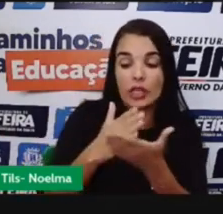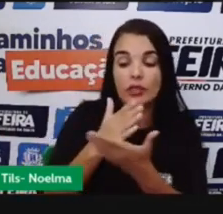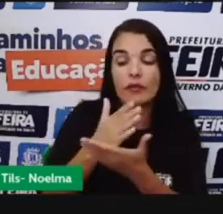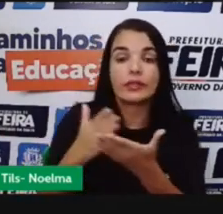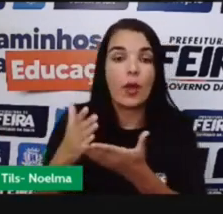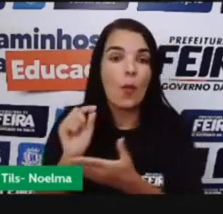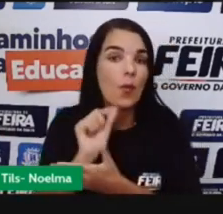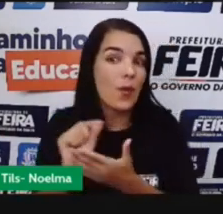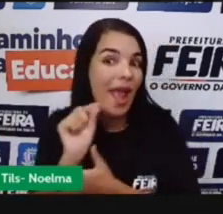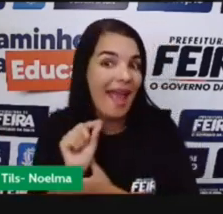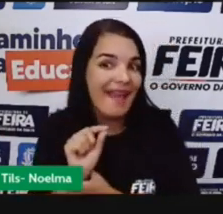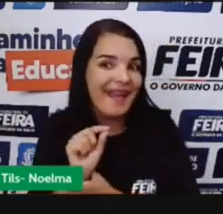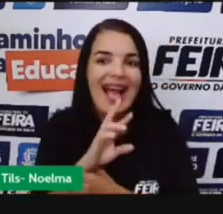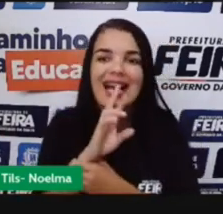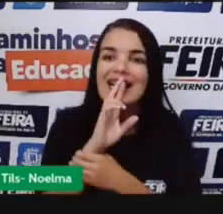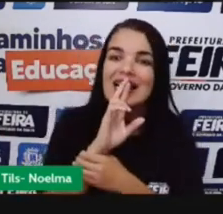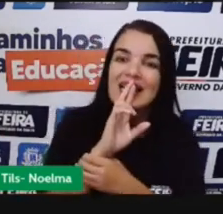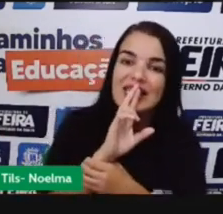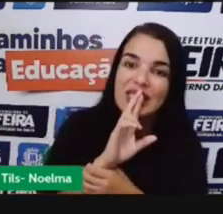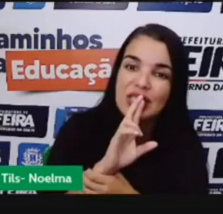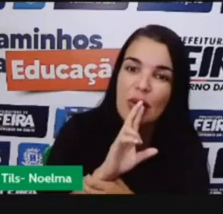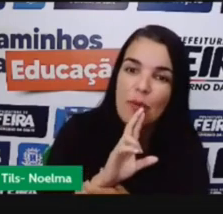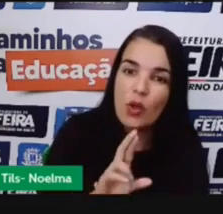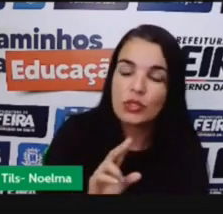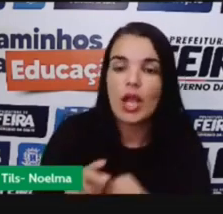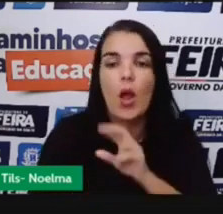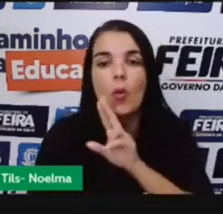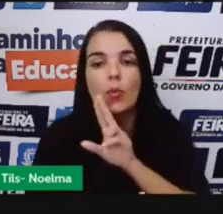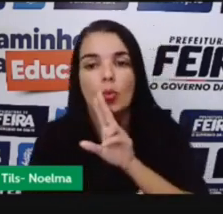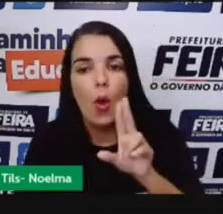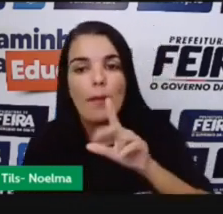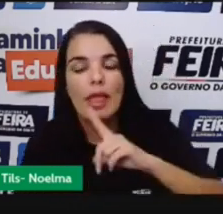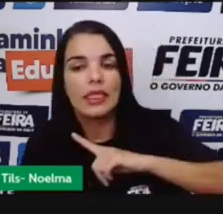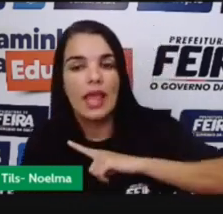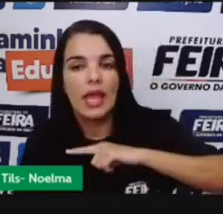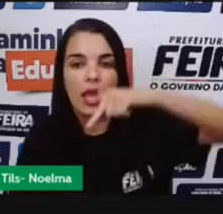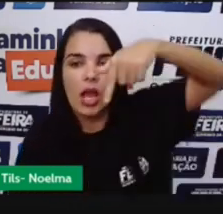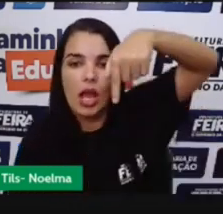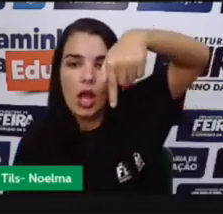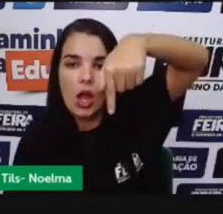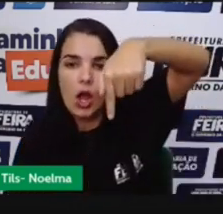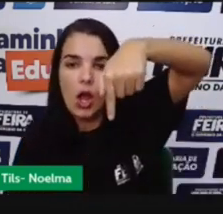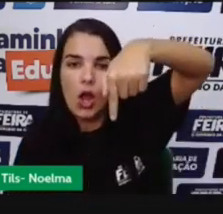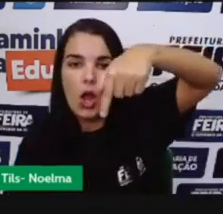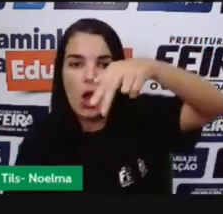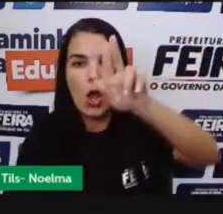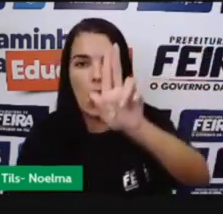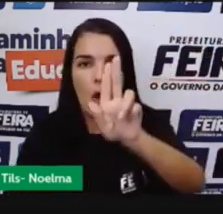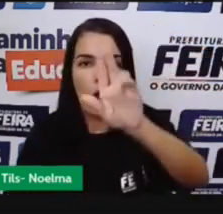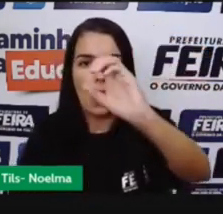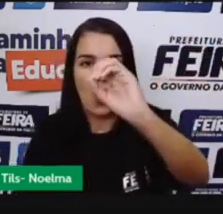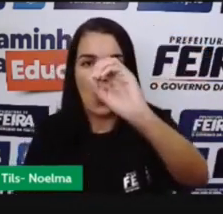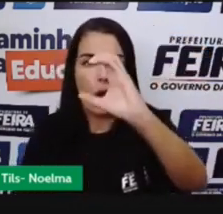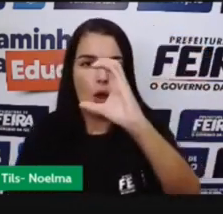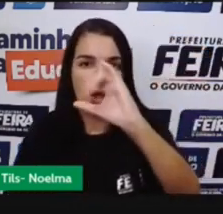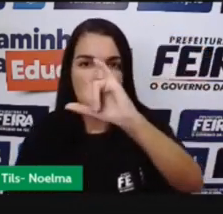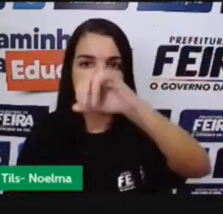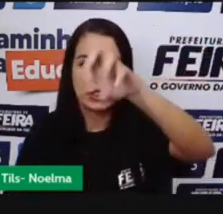a resposta de uma divisão, certo? Quociente.